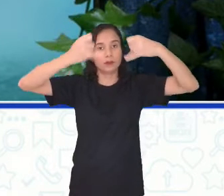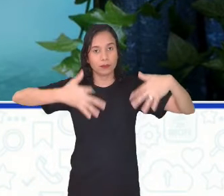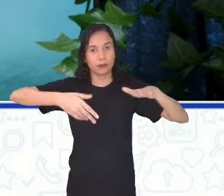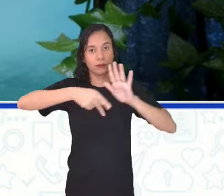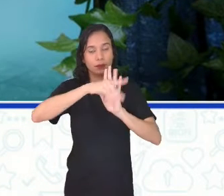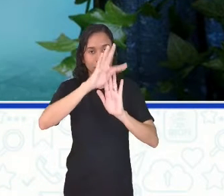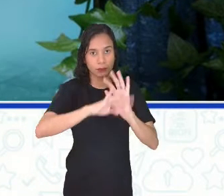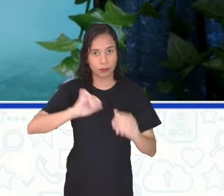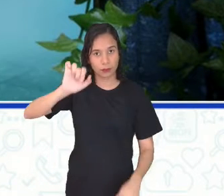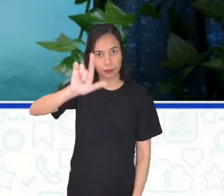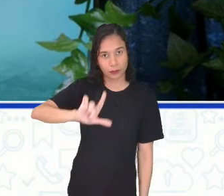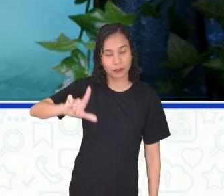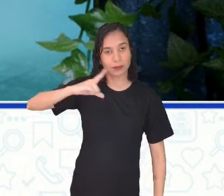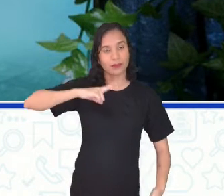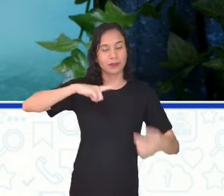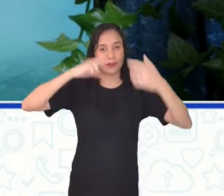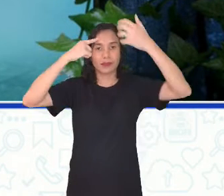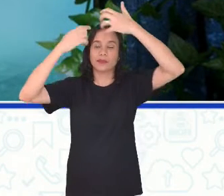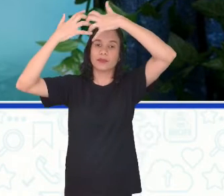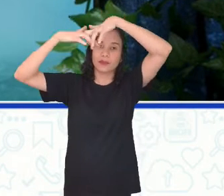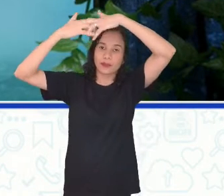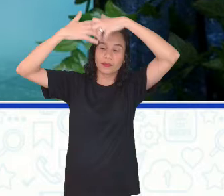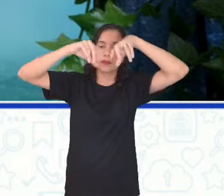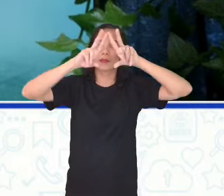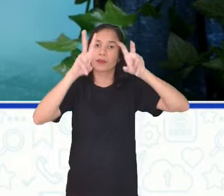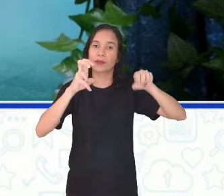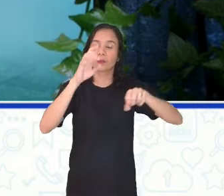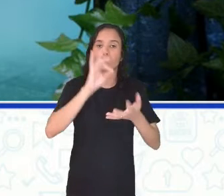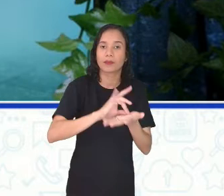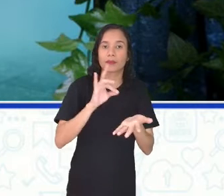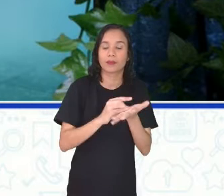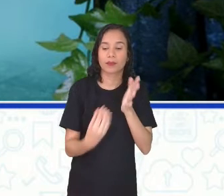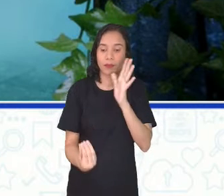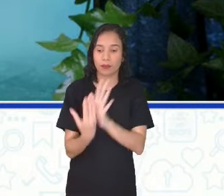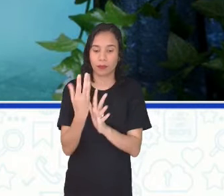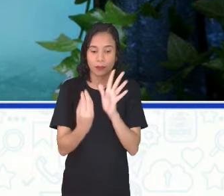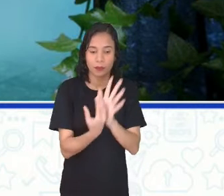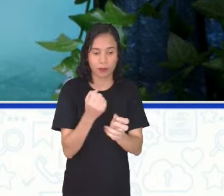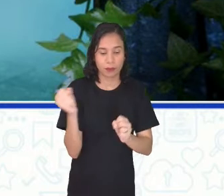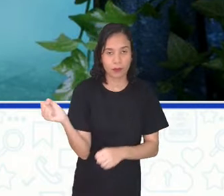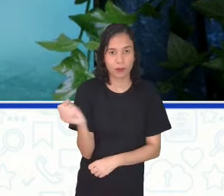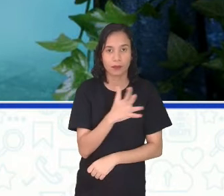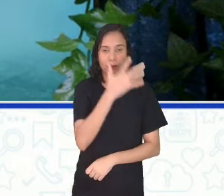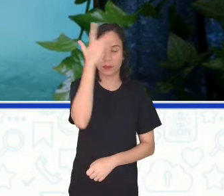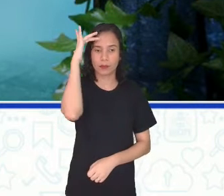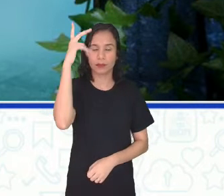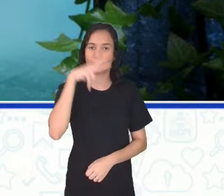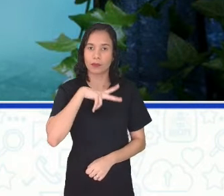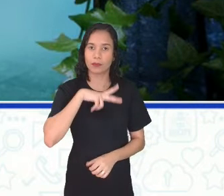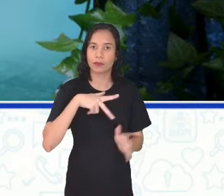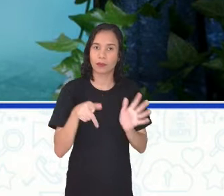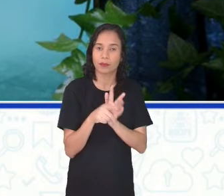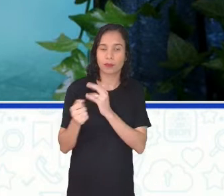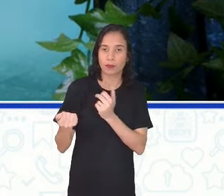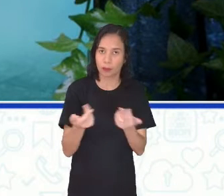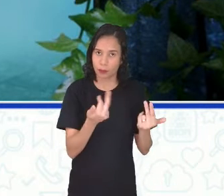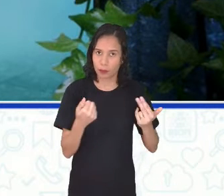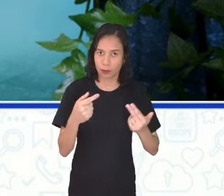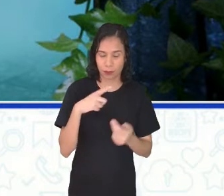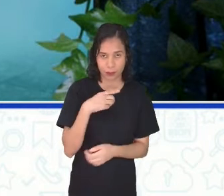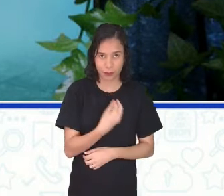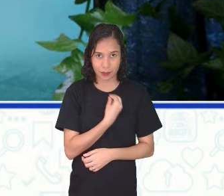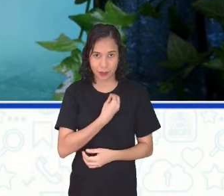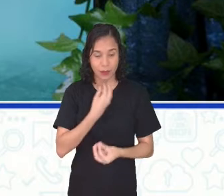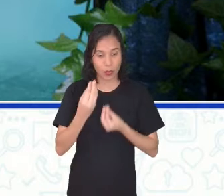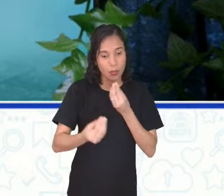literário, há uma reflexão sobre a realidade, que leva a uma recriação pessoal e subjetiva dessa mesma realidade. Uma espécie